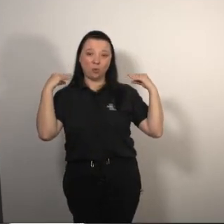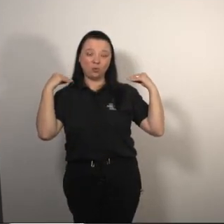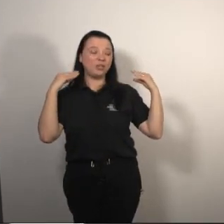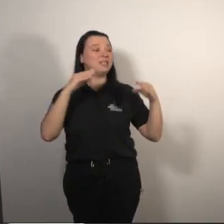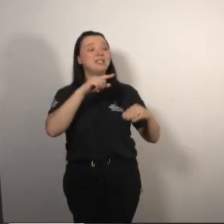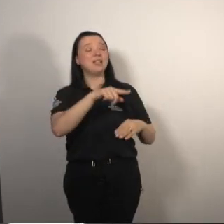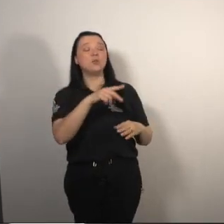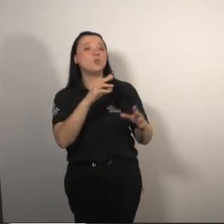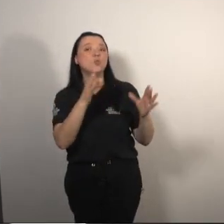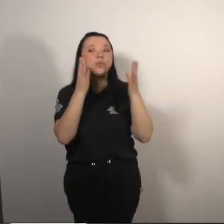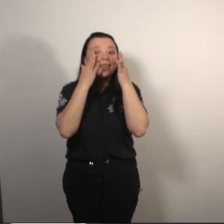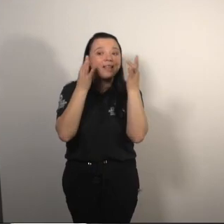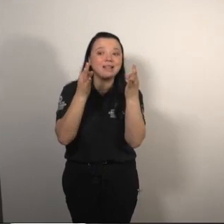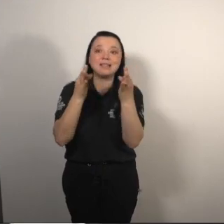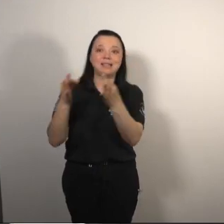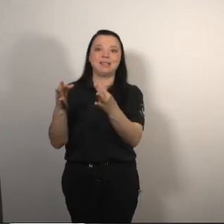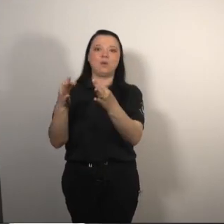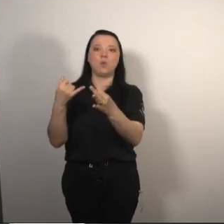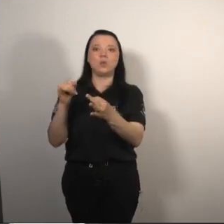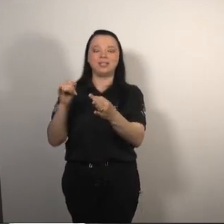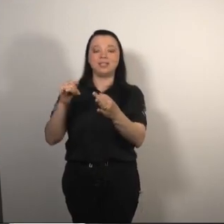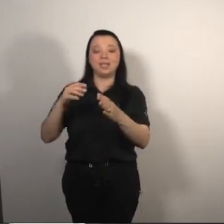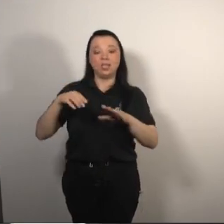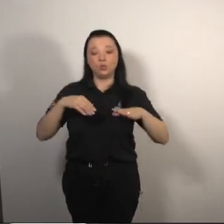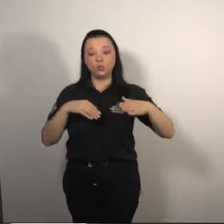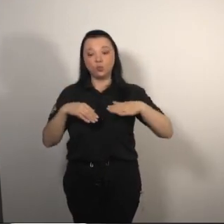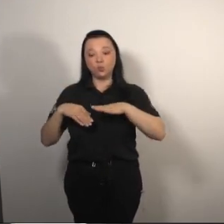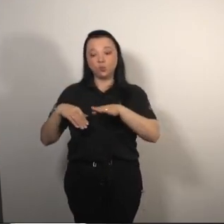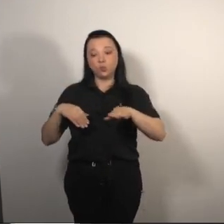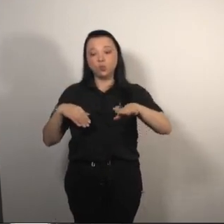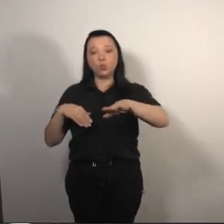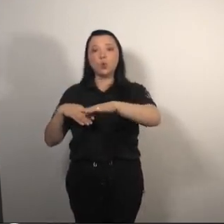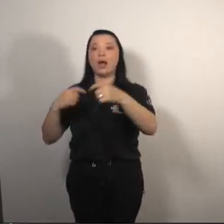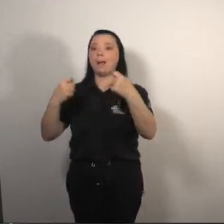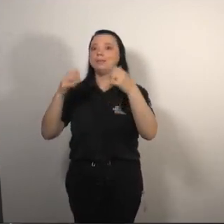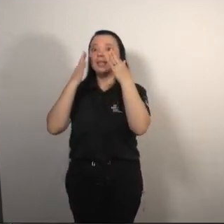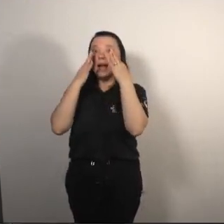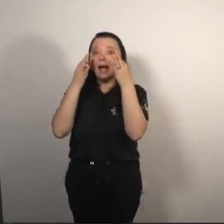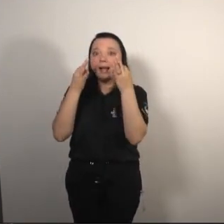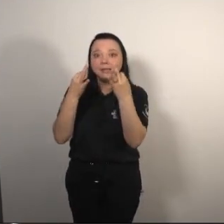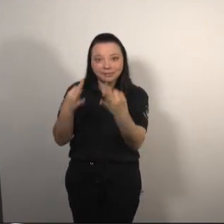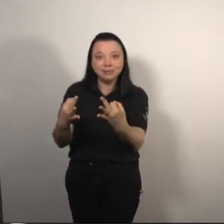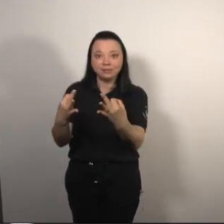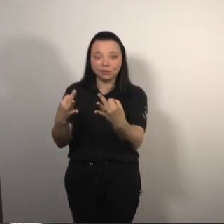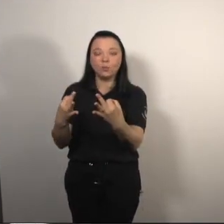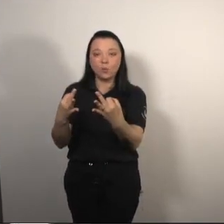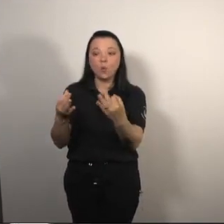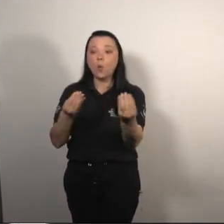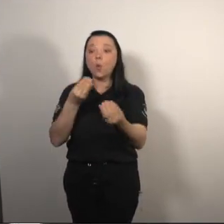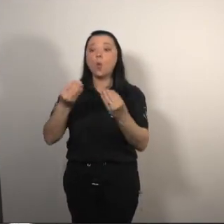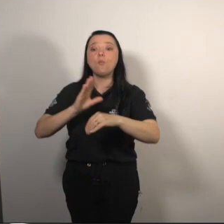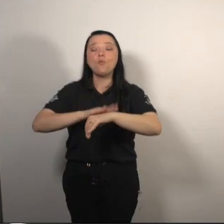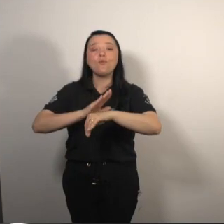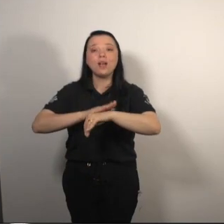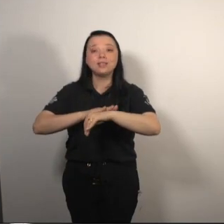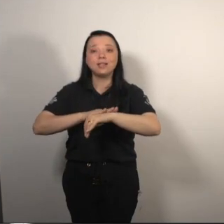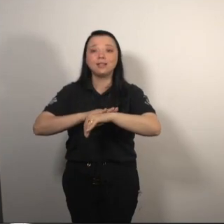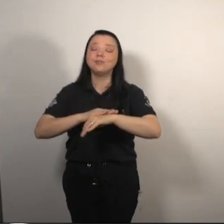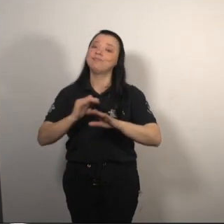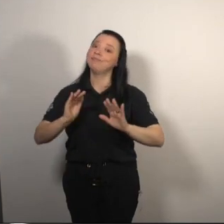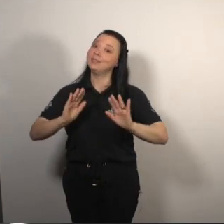transportadoras, ao fazer a rota, elas têm que se atentar ao gabarito mínimo, né, que aquela rota permite, e nem sempre esse